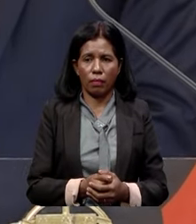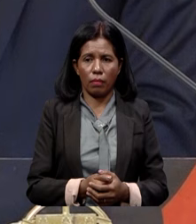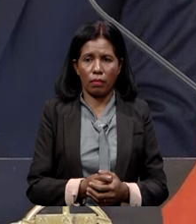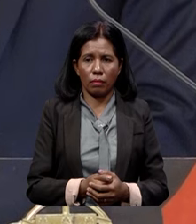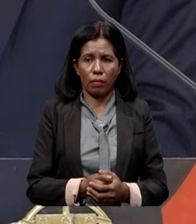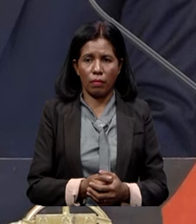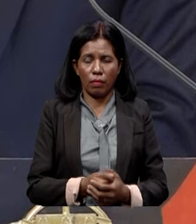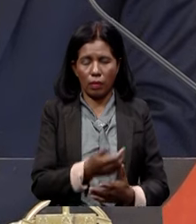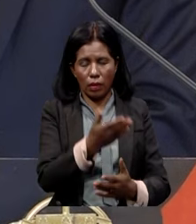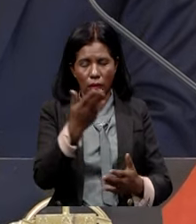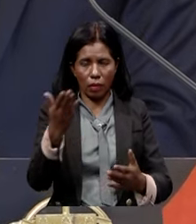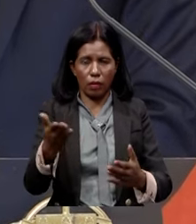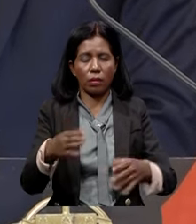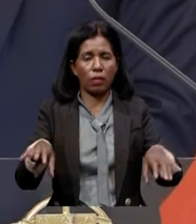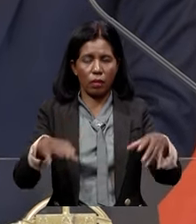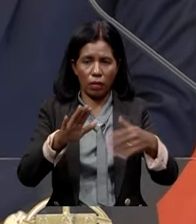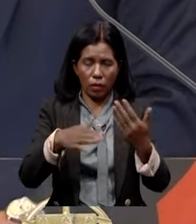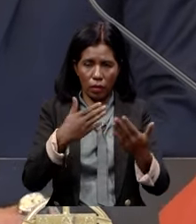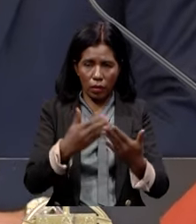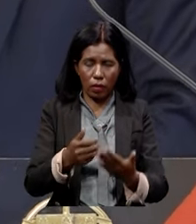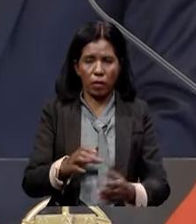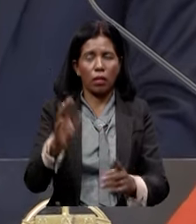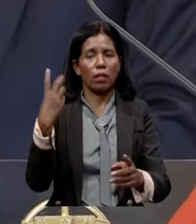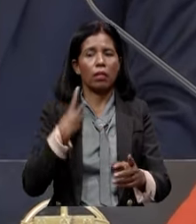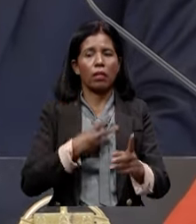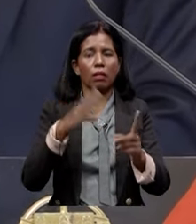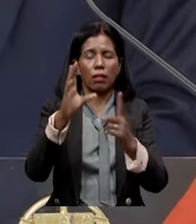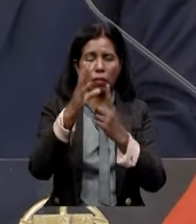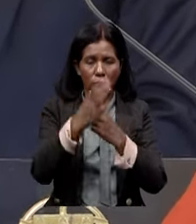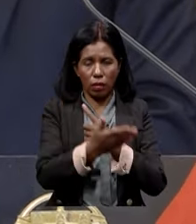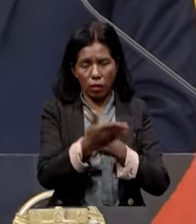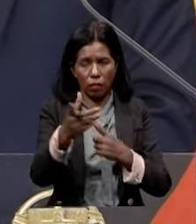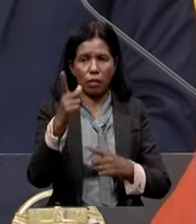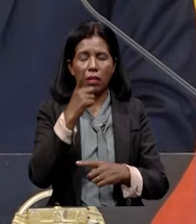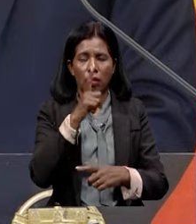da sua vinculação com a cultura, com a língua.